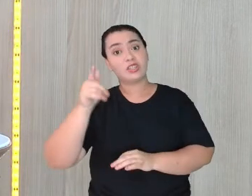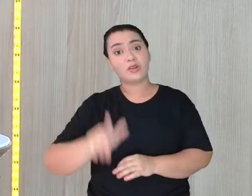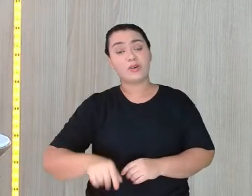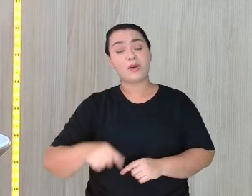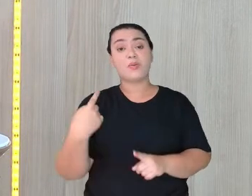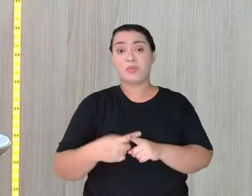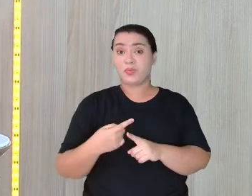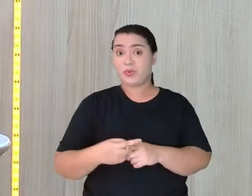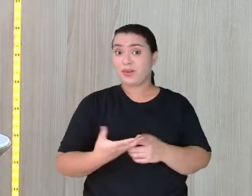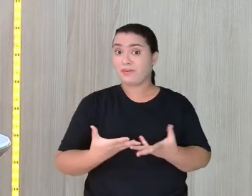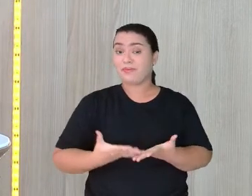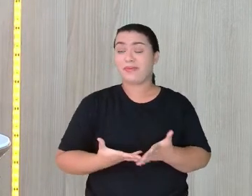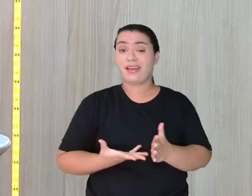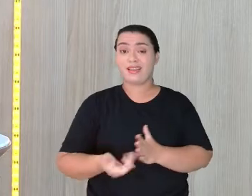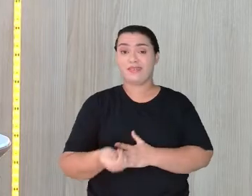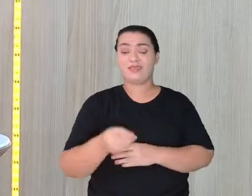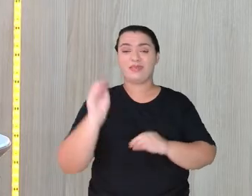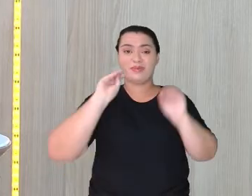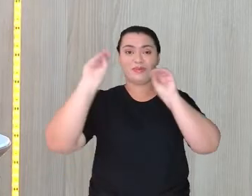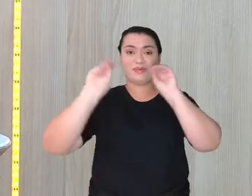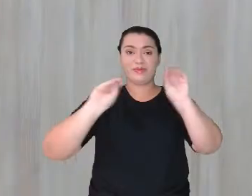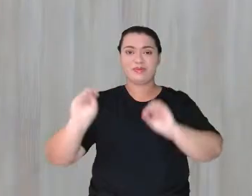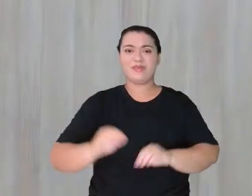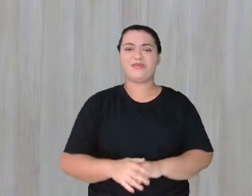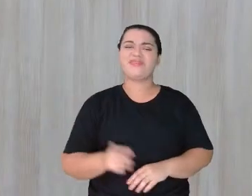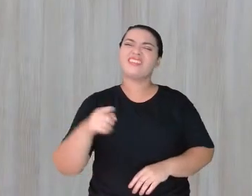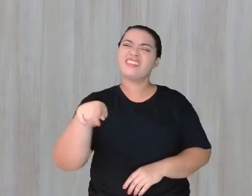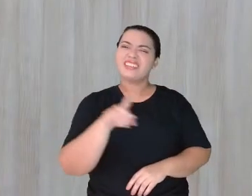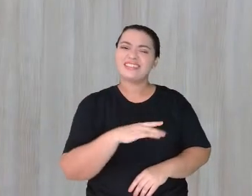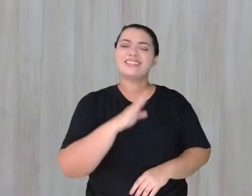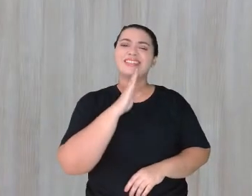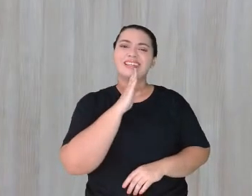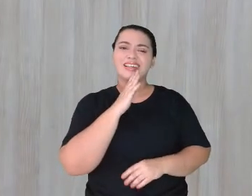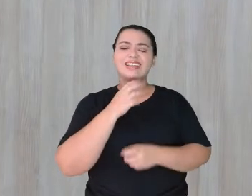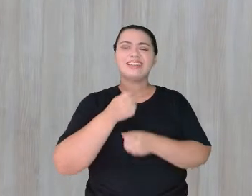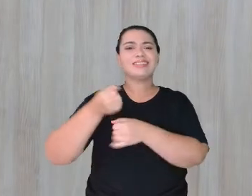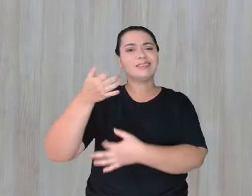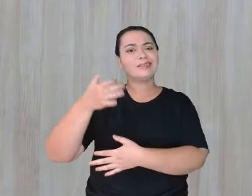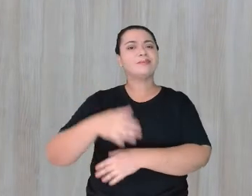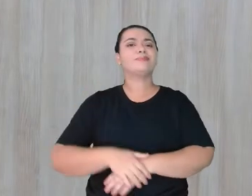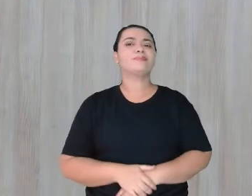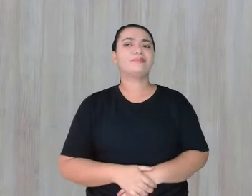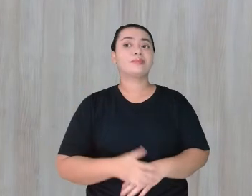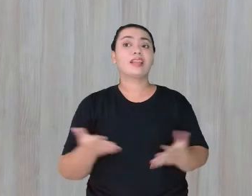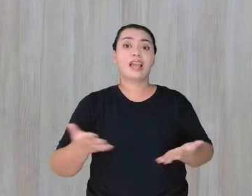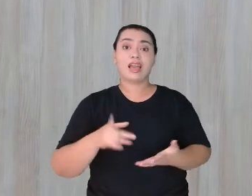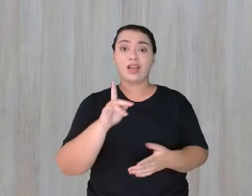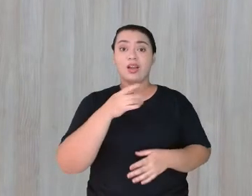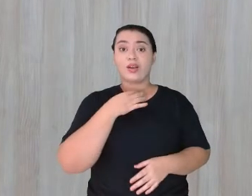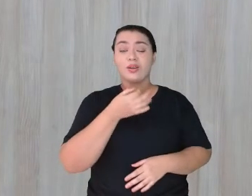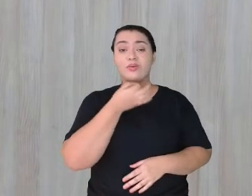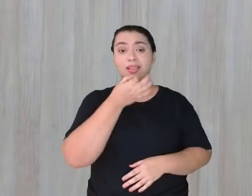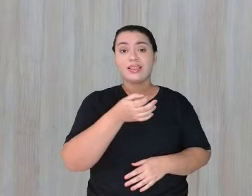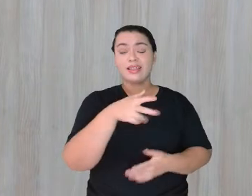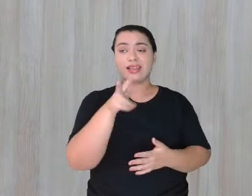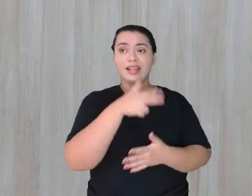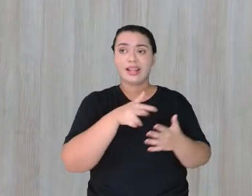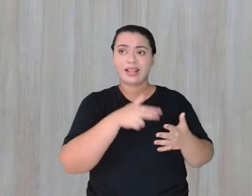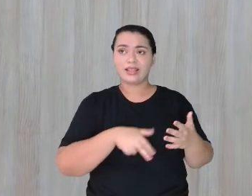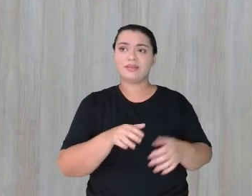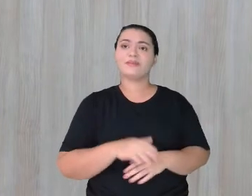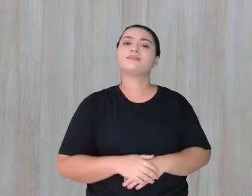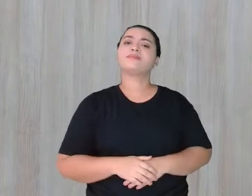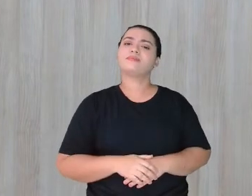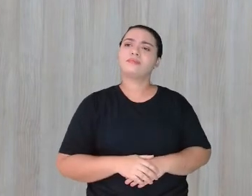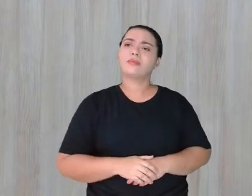foi maravilhosa. Beijo! Vocês estão quietinhos aí no chat, né? Ó, eu vou deixar uma dica de leitura aqui para vocês. Vocês